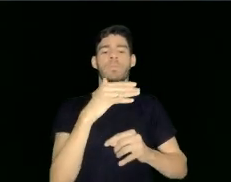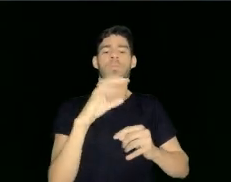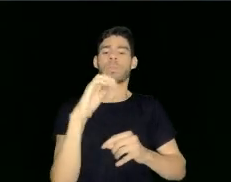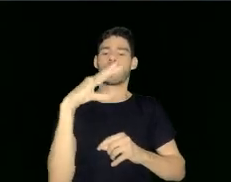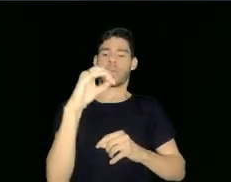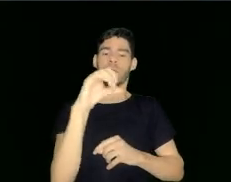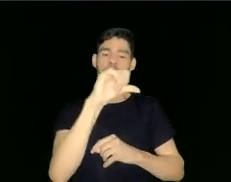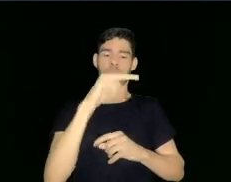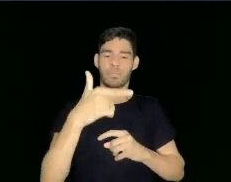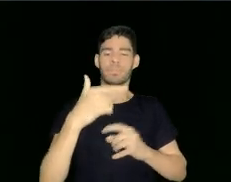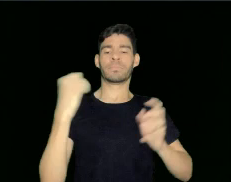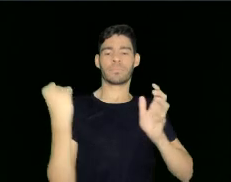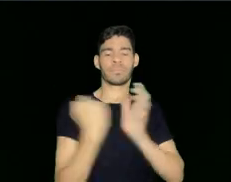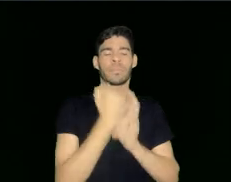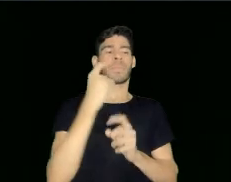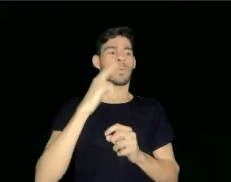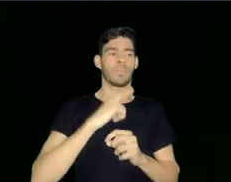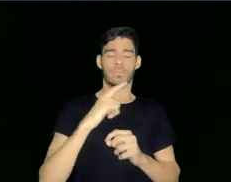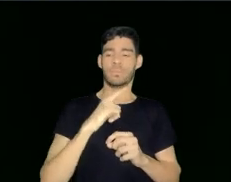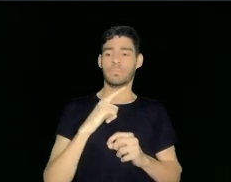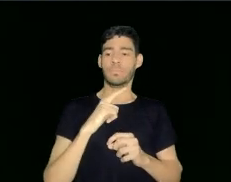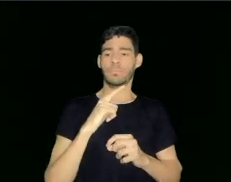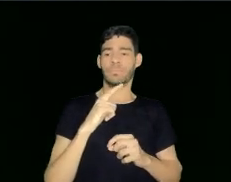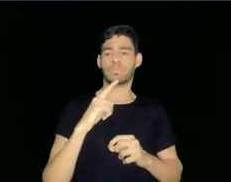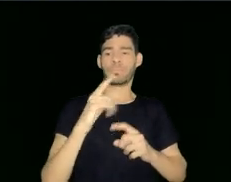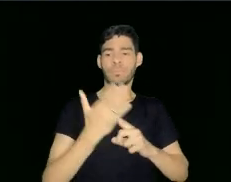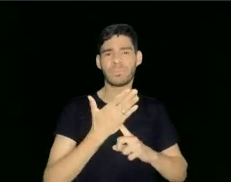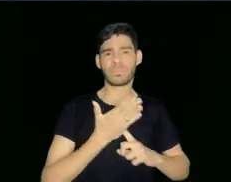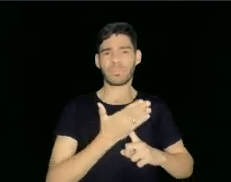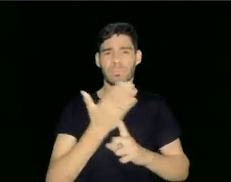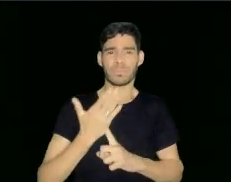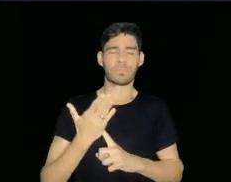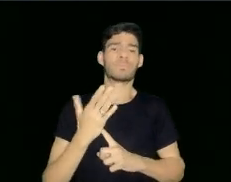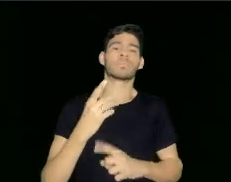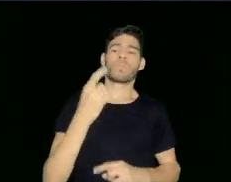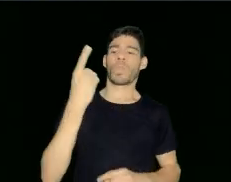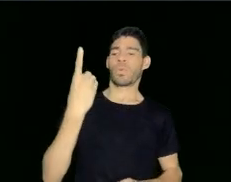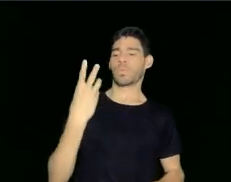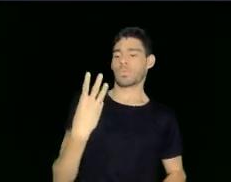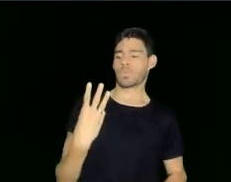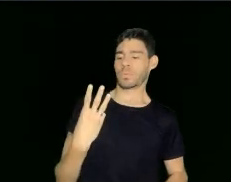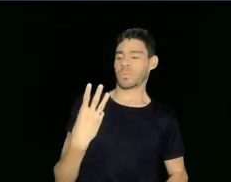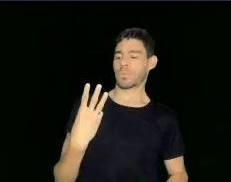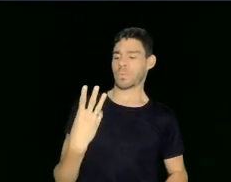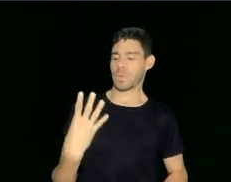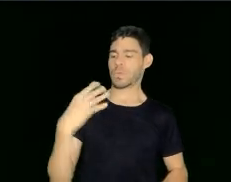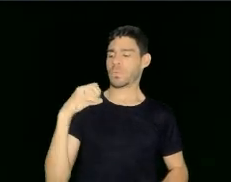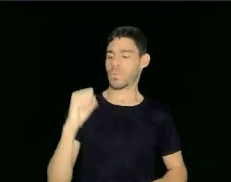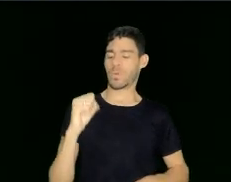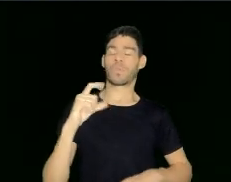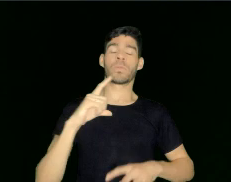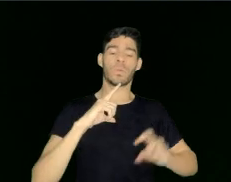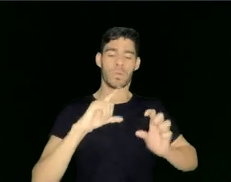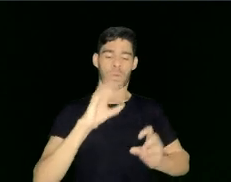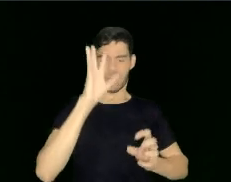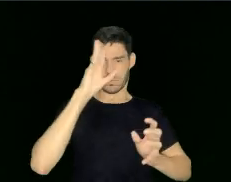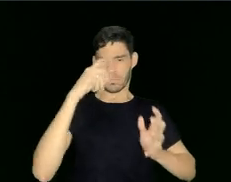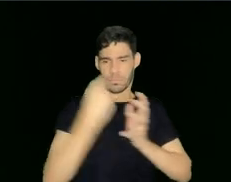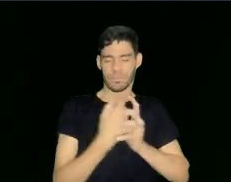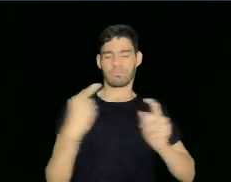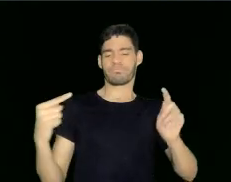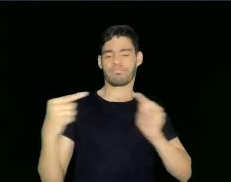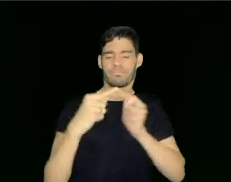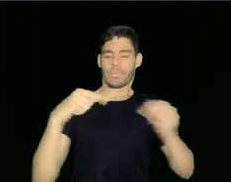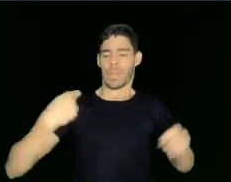e na Declaração do Rio, na ECO 92, ficaram assinalados os princípios número 1, número 4 e número